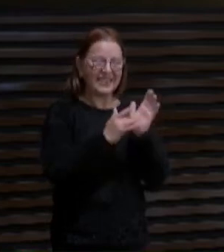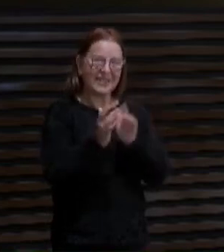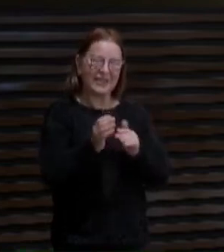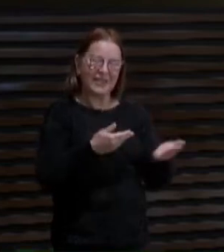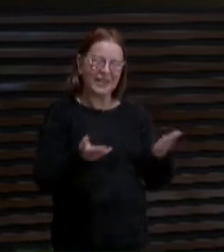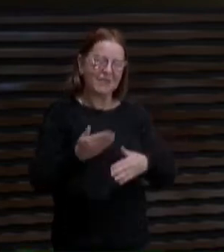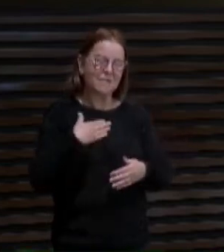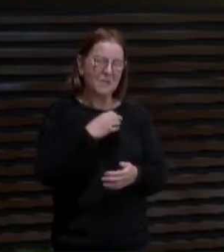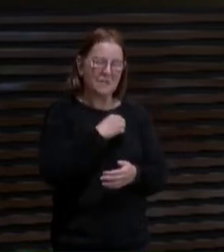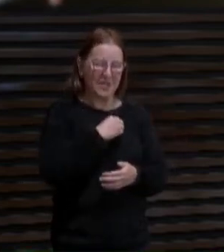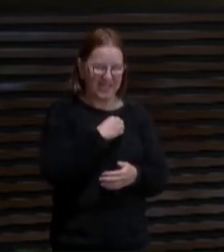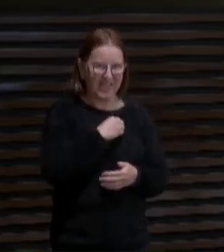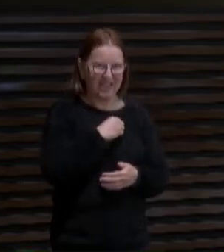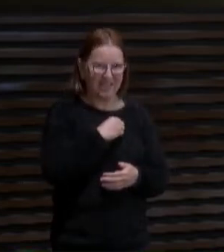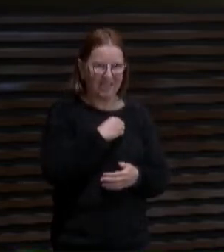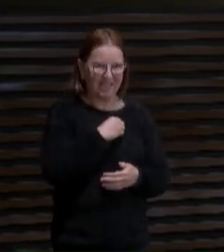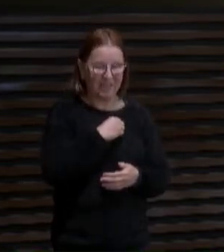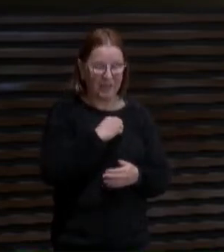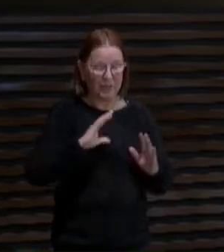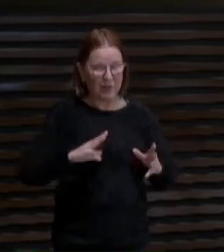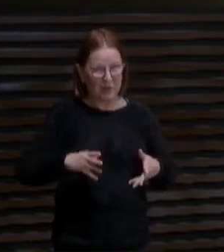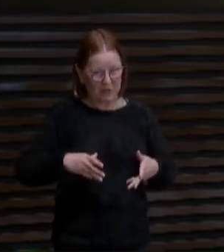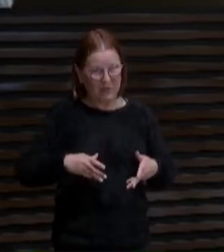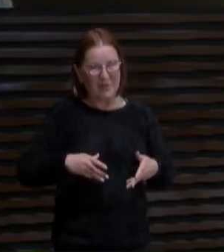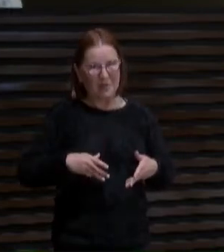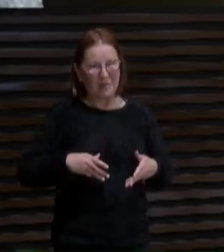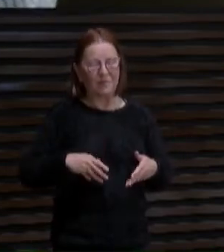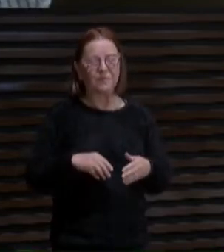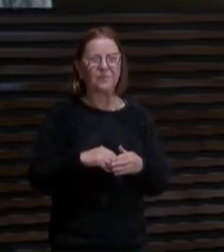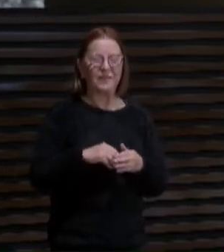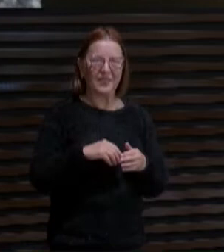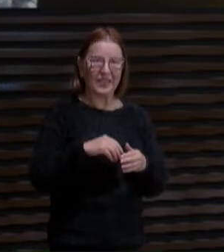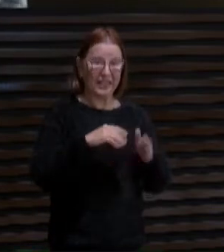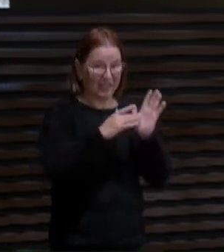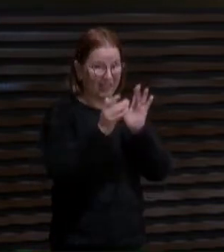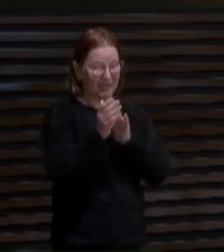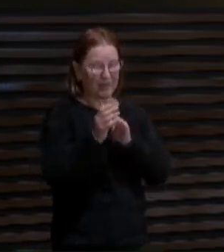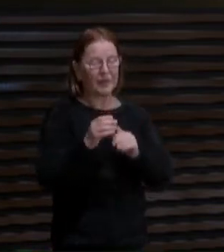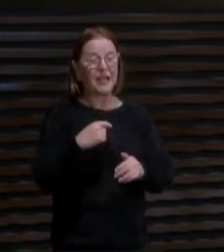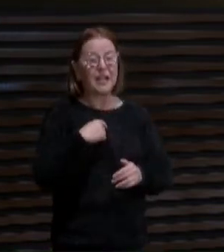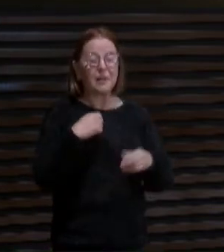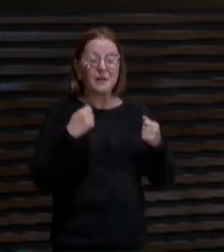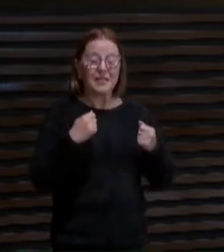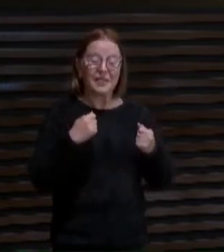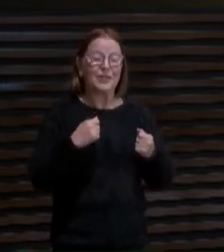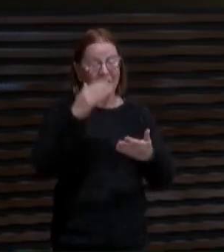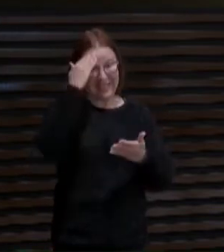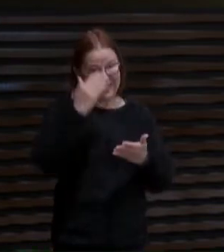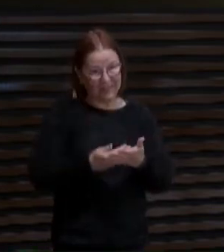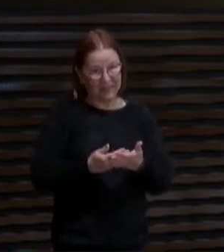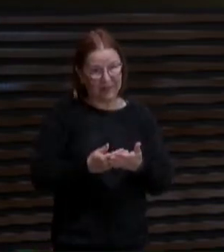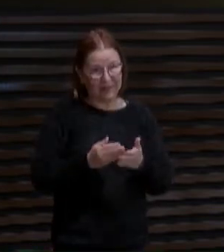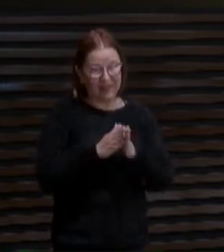os nossos é muito muita gente eu preciso tomar posse saber porque a Bíblia diz Conhecereis a